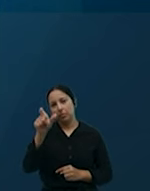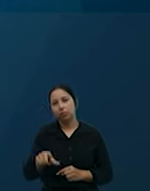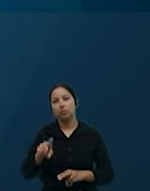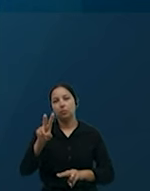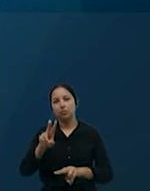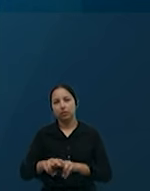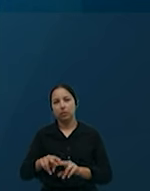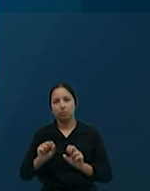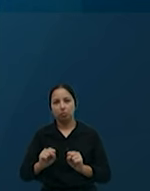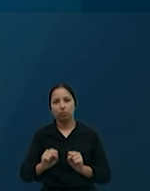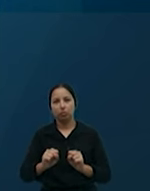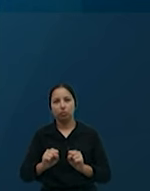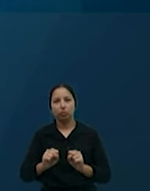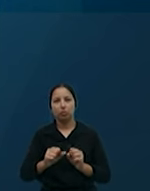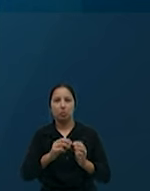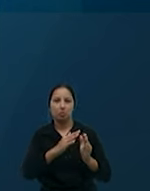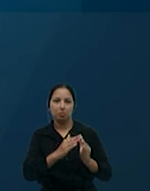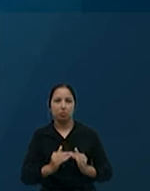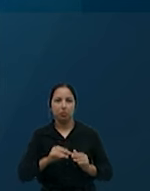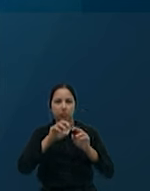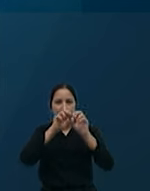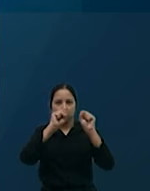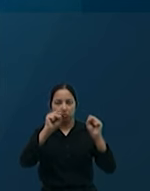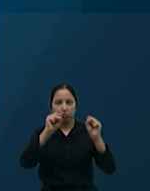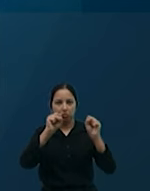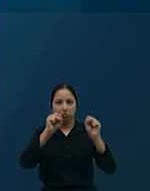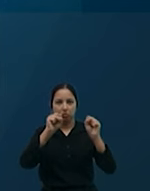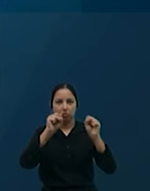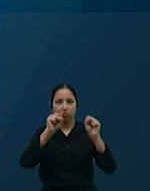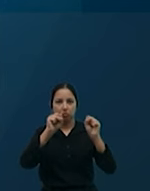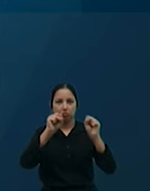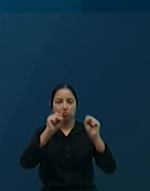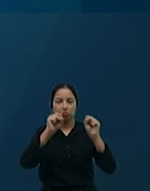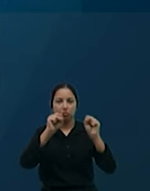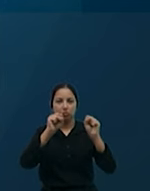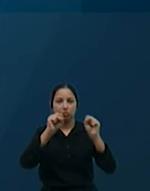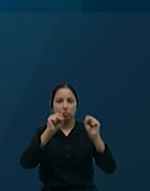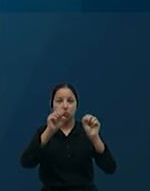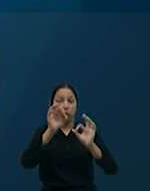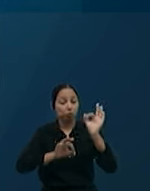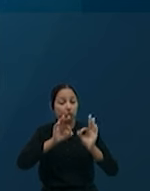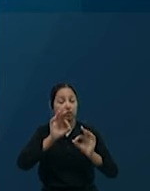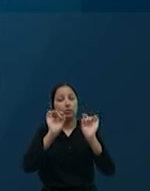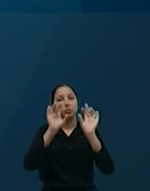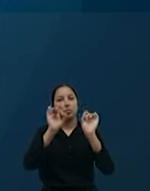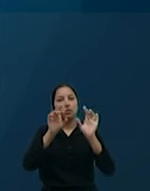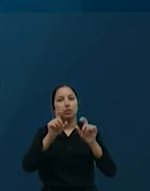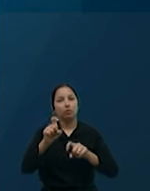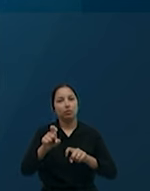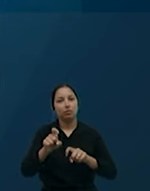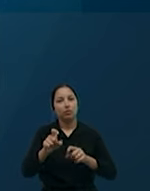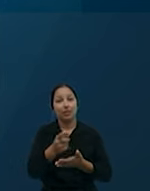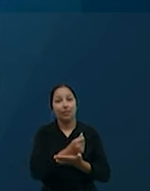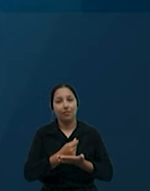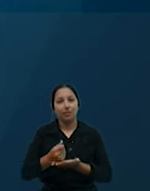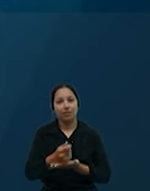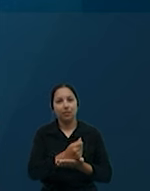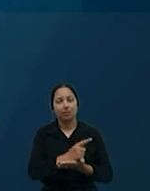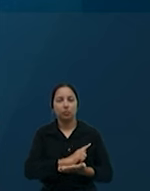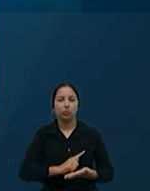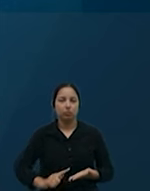demandar no juizado da Fazenda, no Juizado Especial da Fazenda Pública. Do que resultou, então,